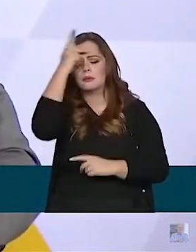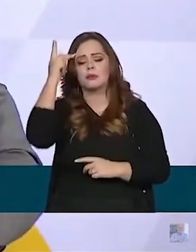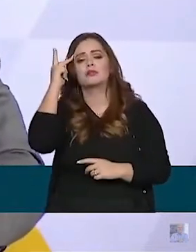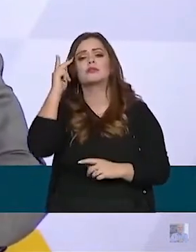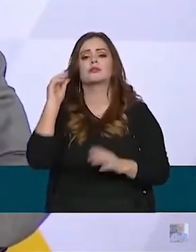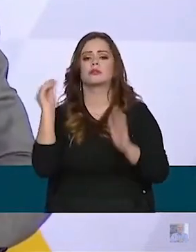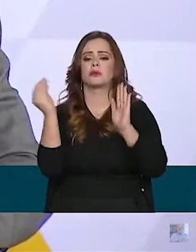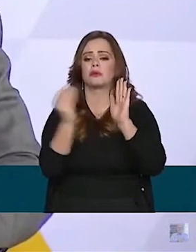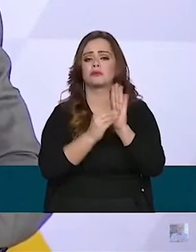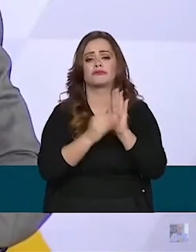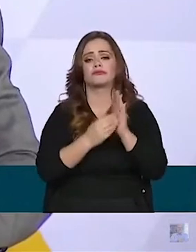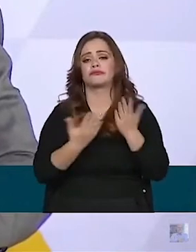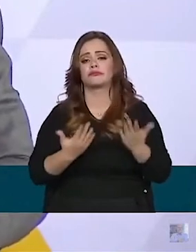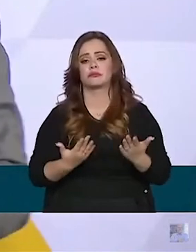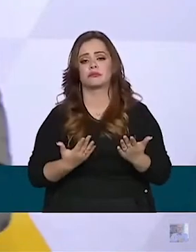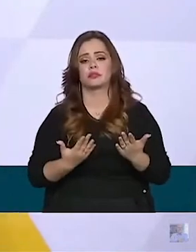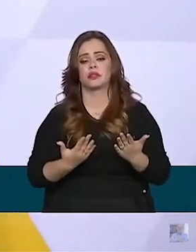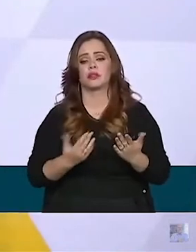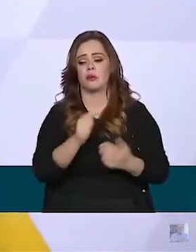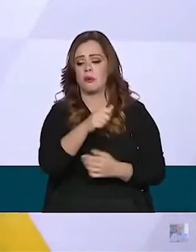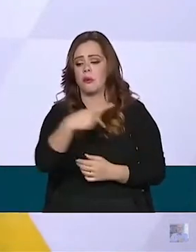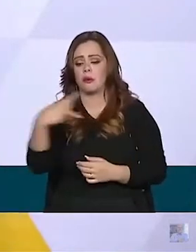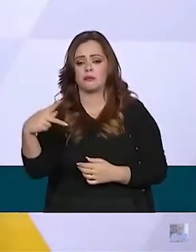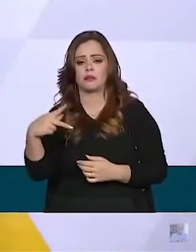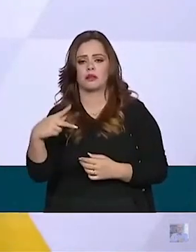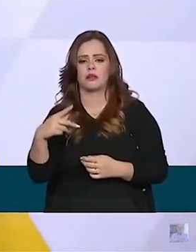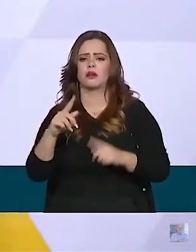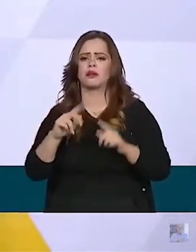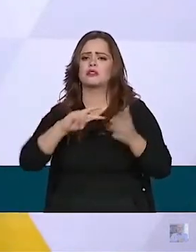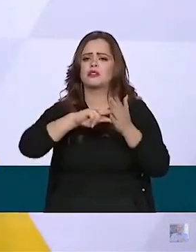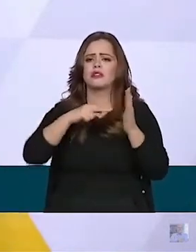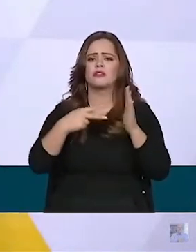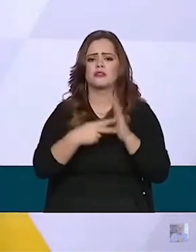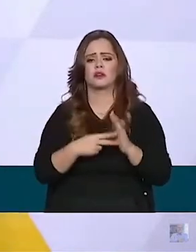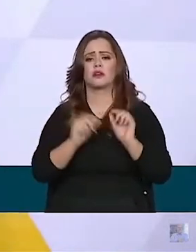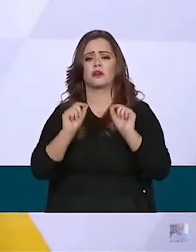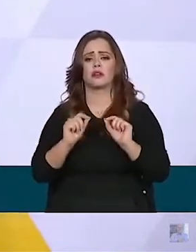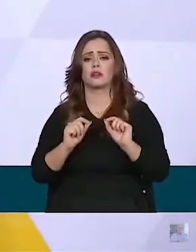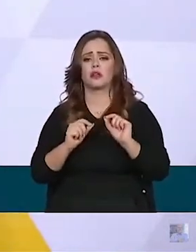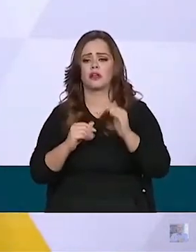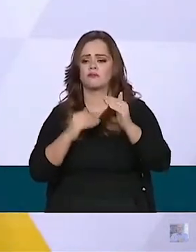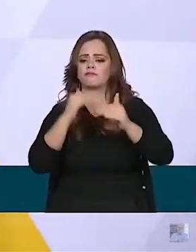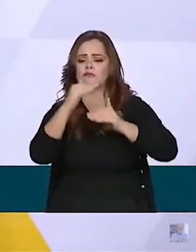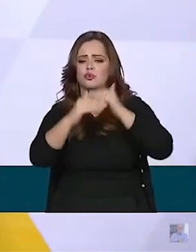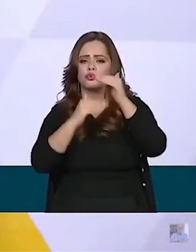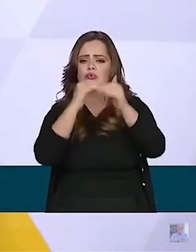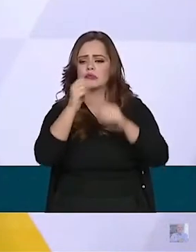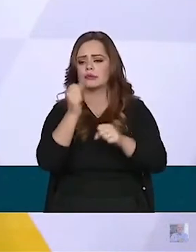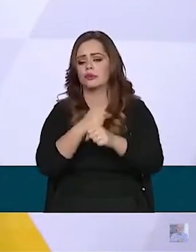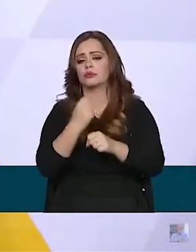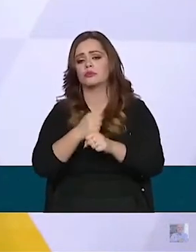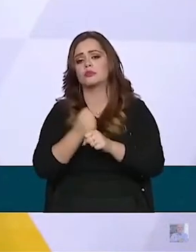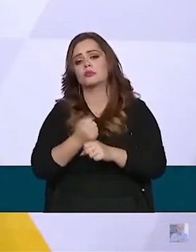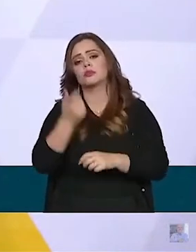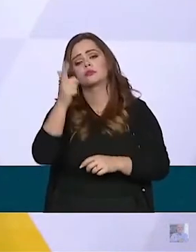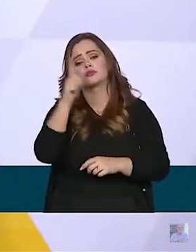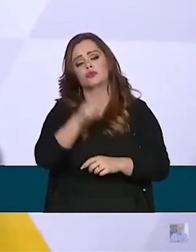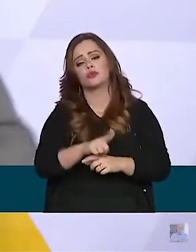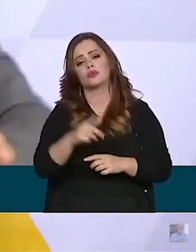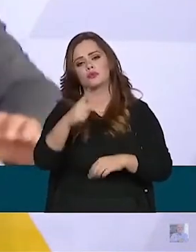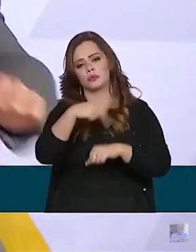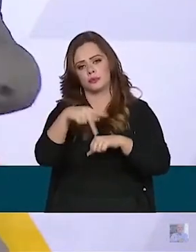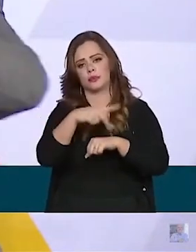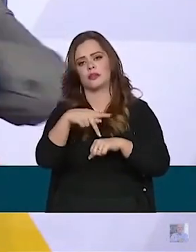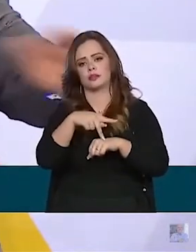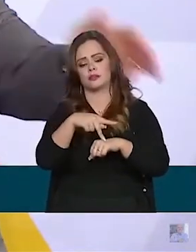trabalham com aplicativo. Significa que nós estamos num processo de reconstrução desse país. E